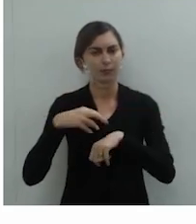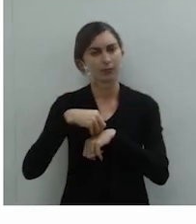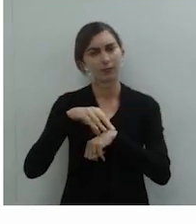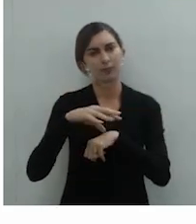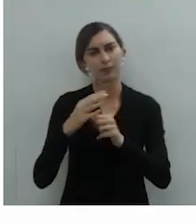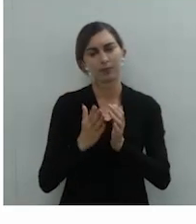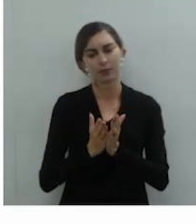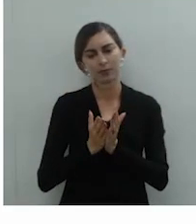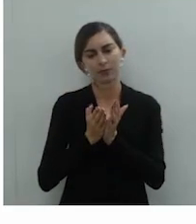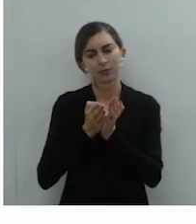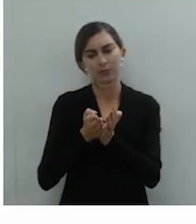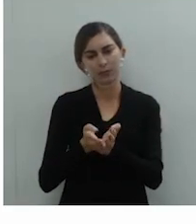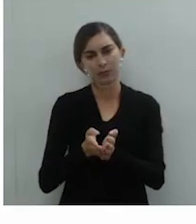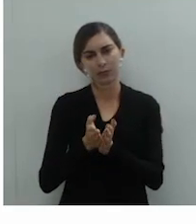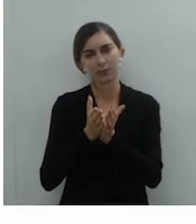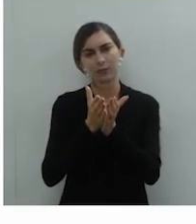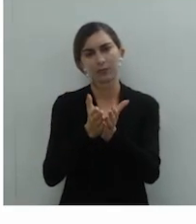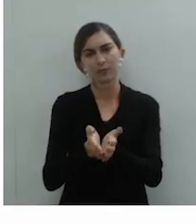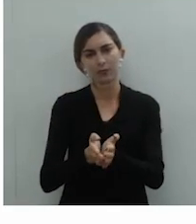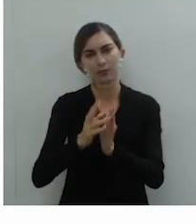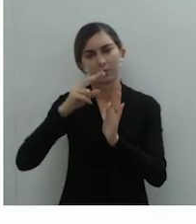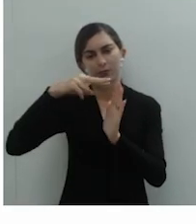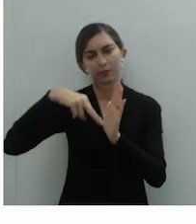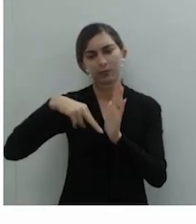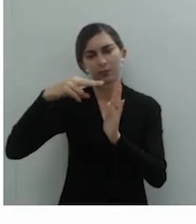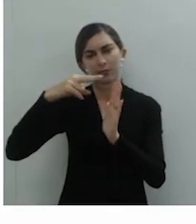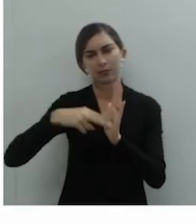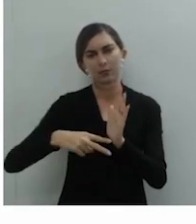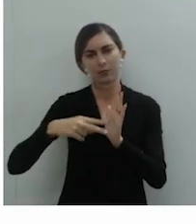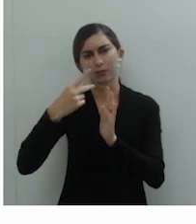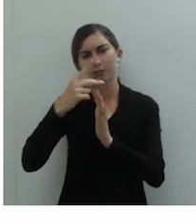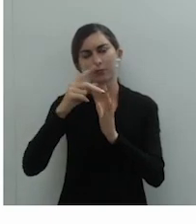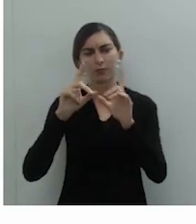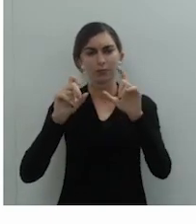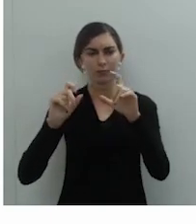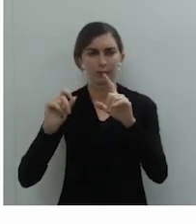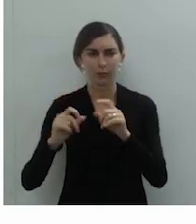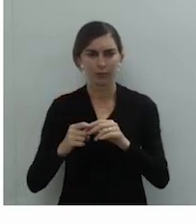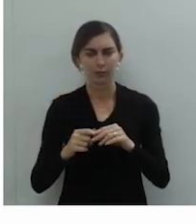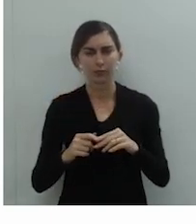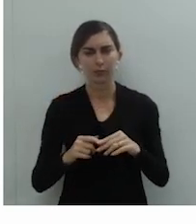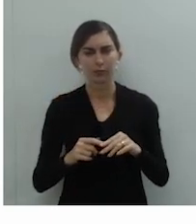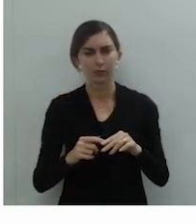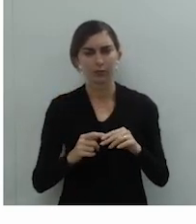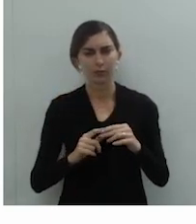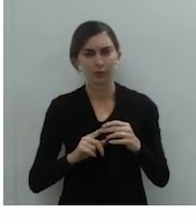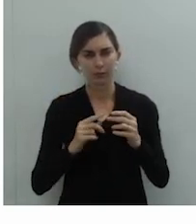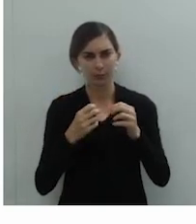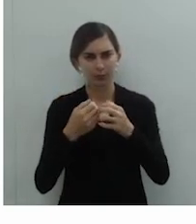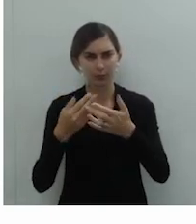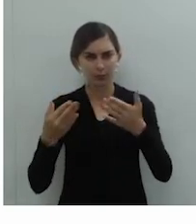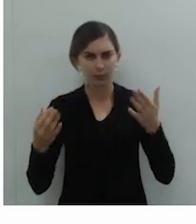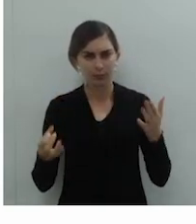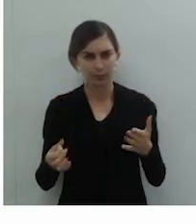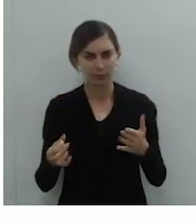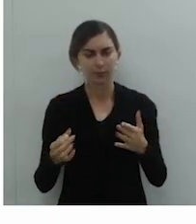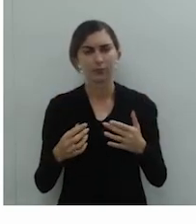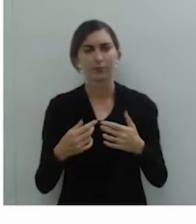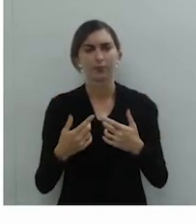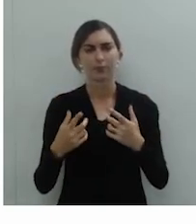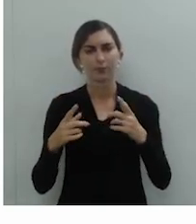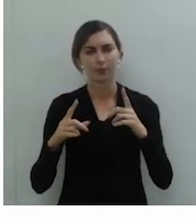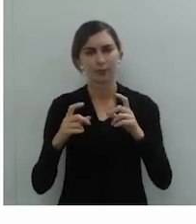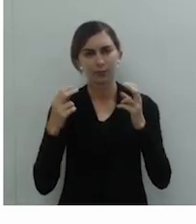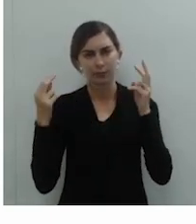uma embarcação. Vamos fazer uma leitura dessa imagem. As